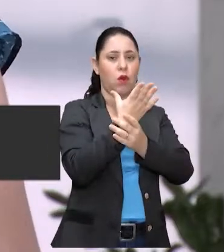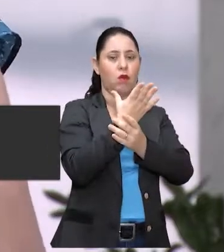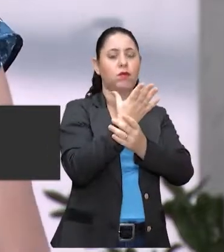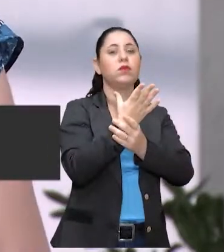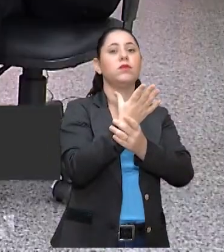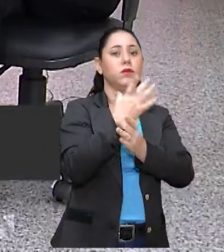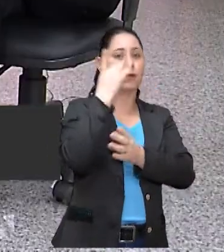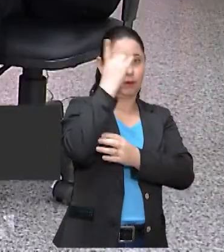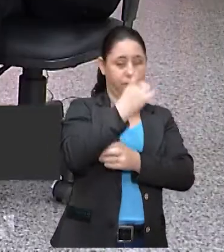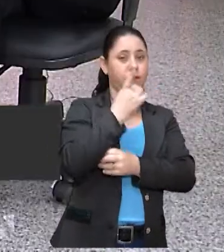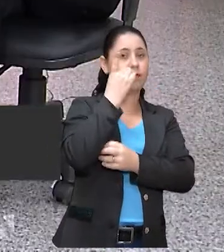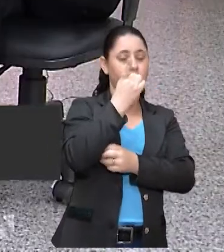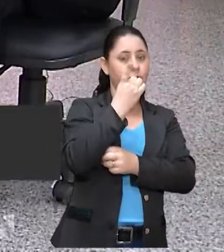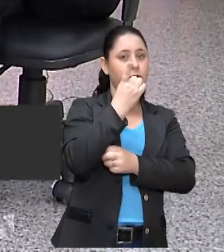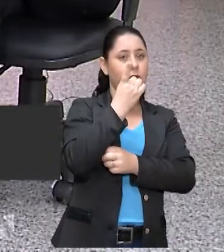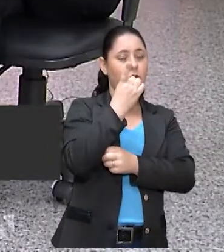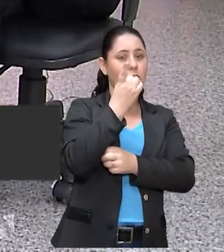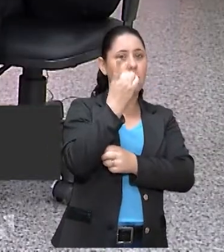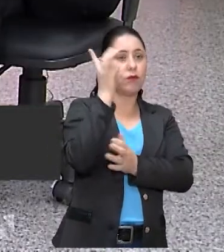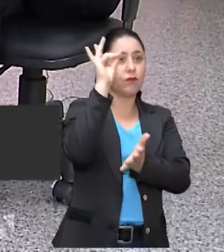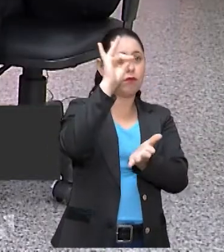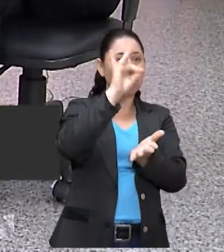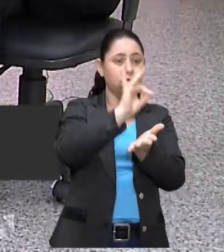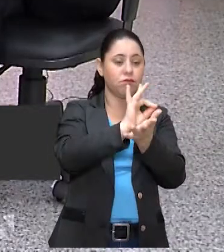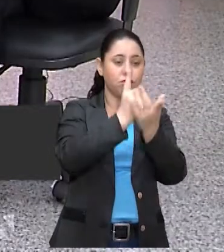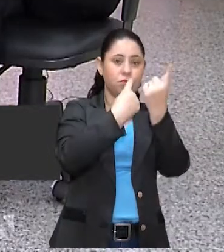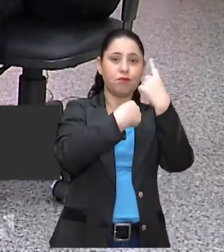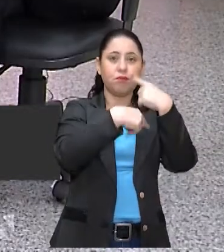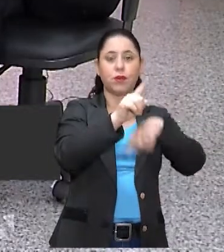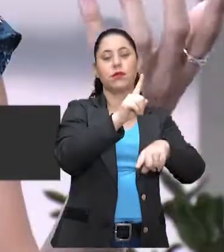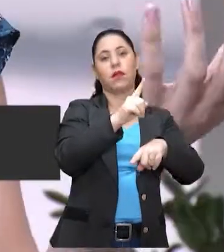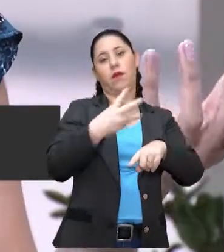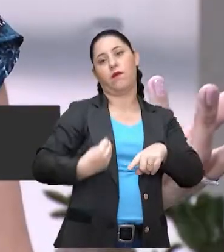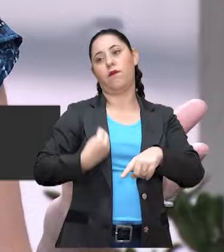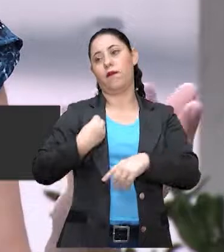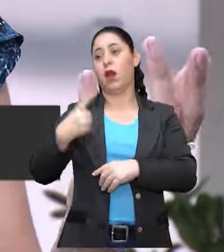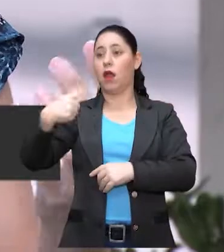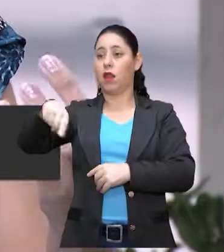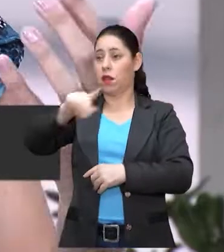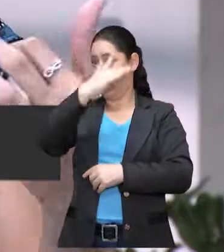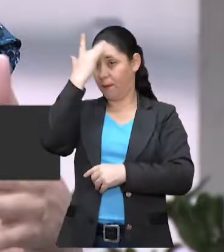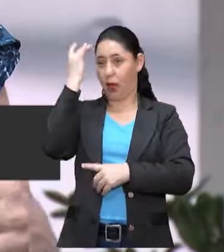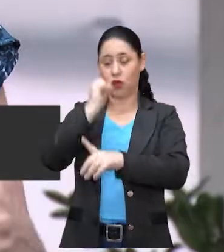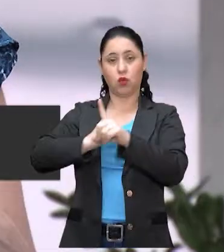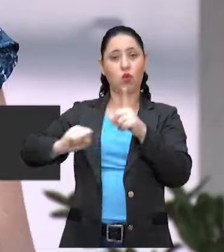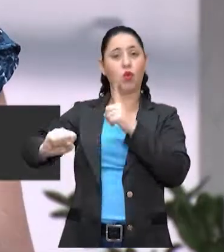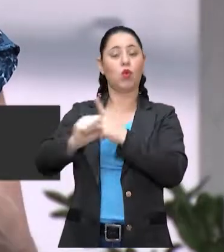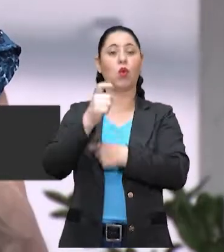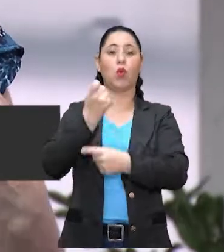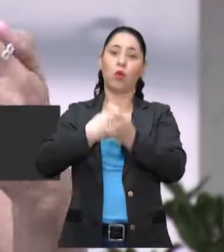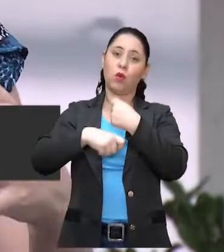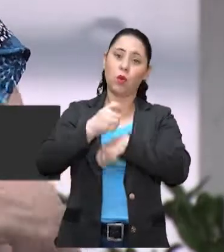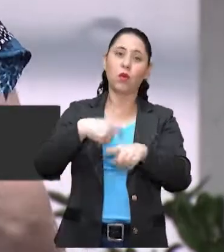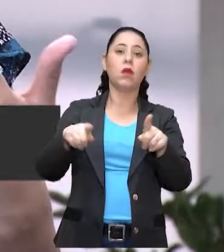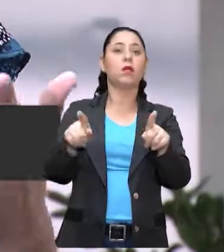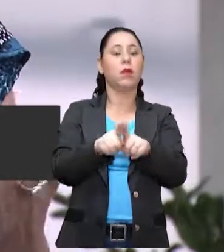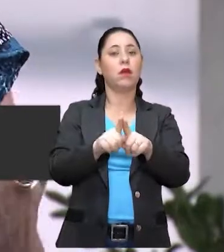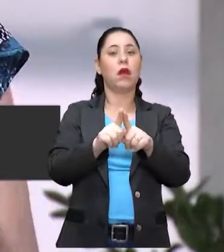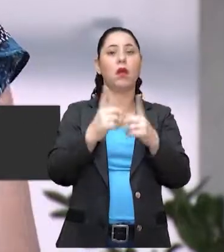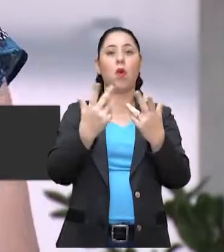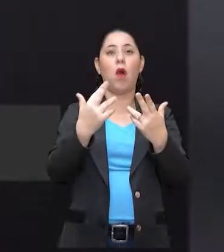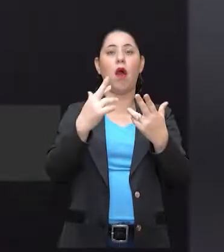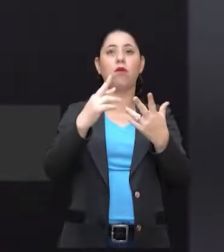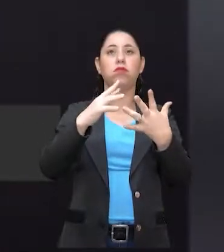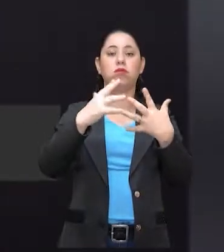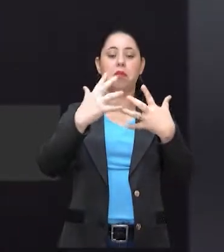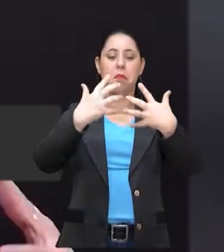no parlamento, elas vão se materializar, né, para a vida das pessoas, também na economia, e assim essa roda